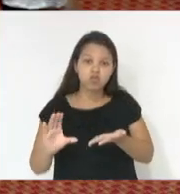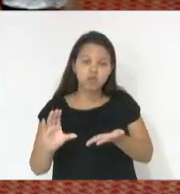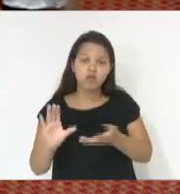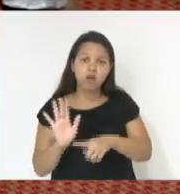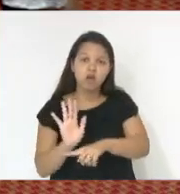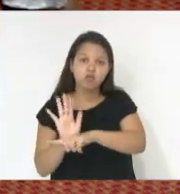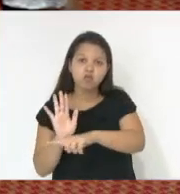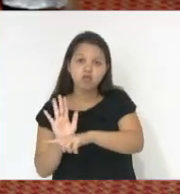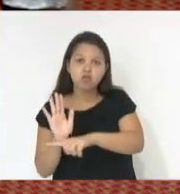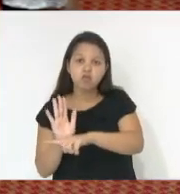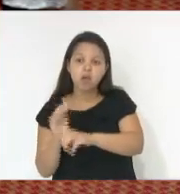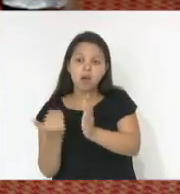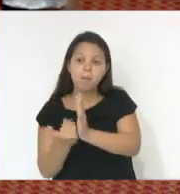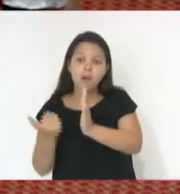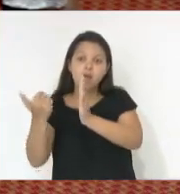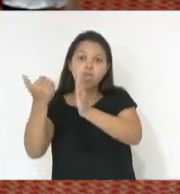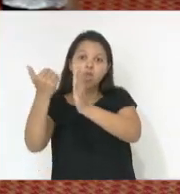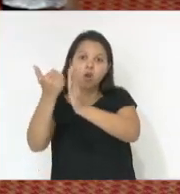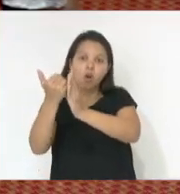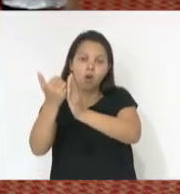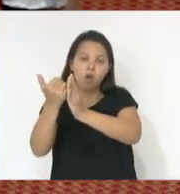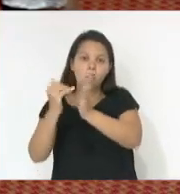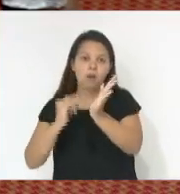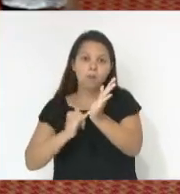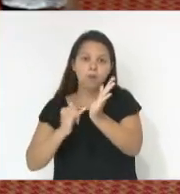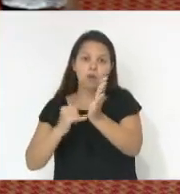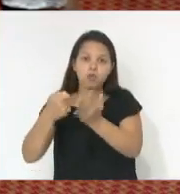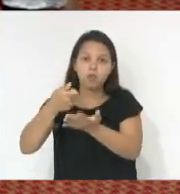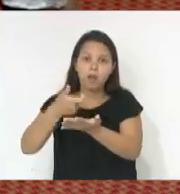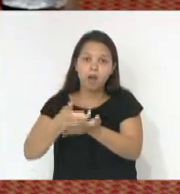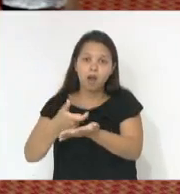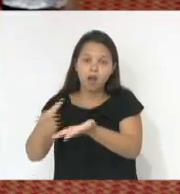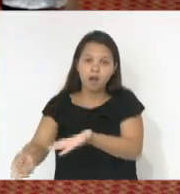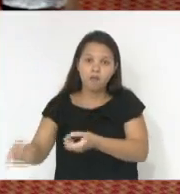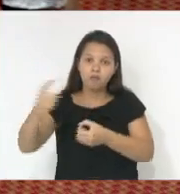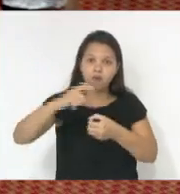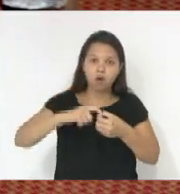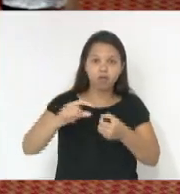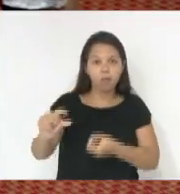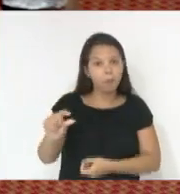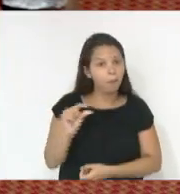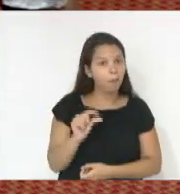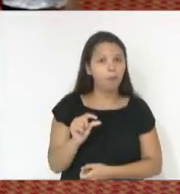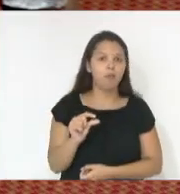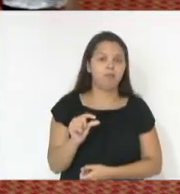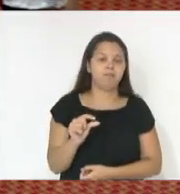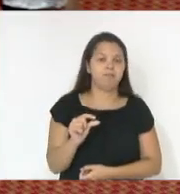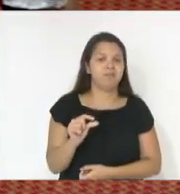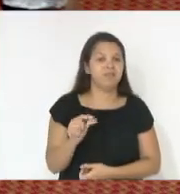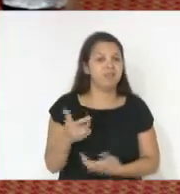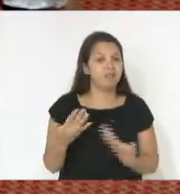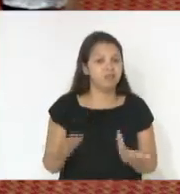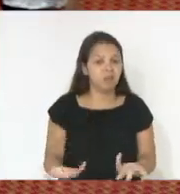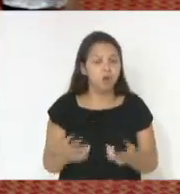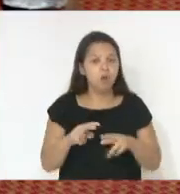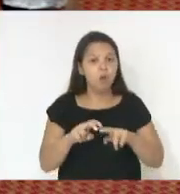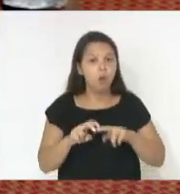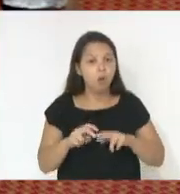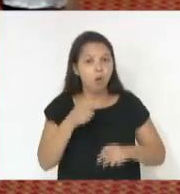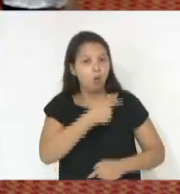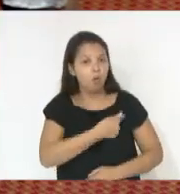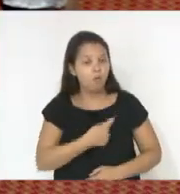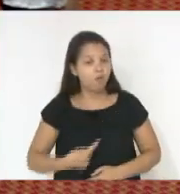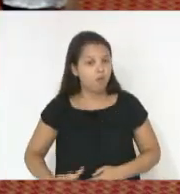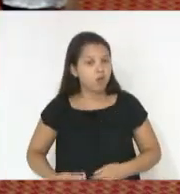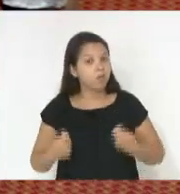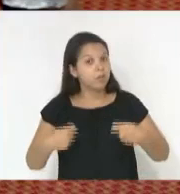são pontos, deputado Kennedy, que precisam ser discutidos aqui, e que o governo precisa discutir, e que o governo